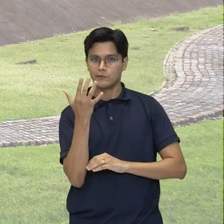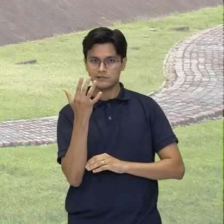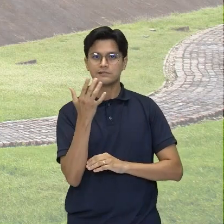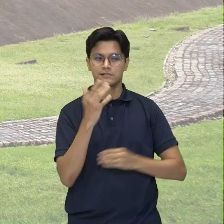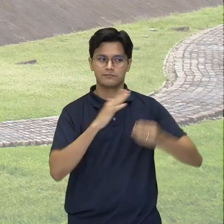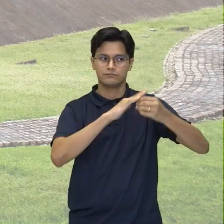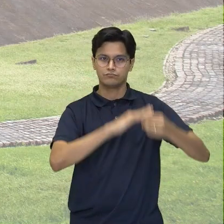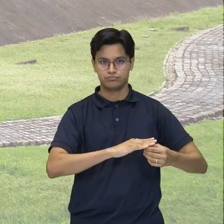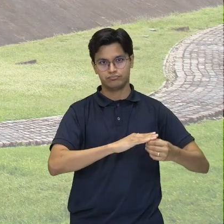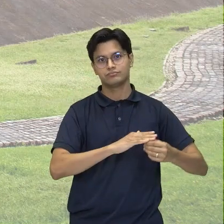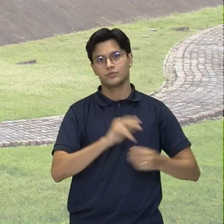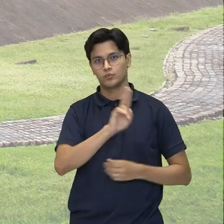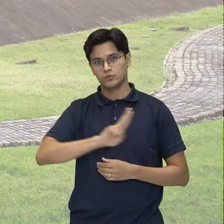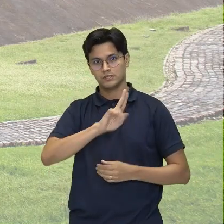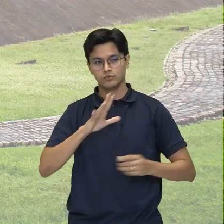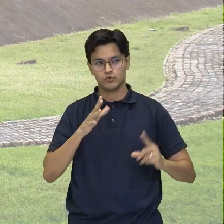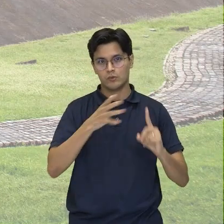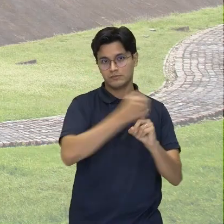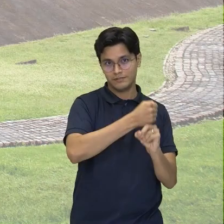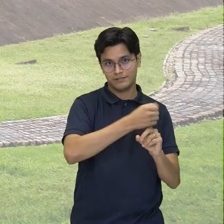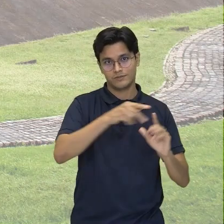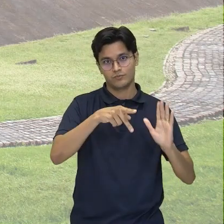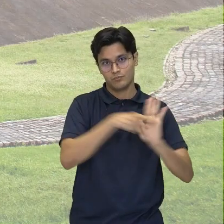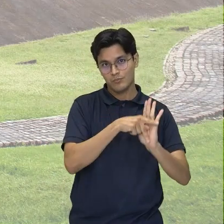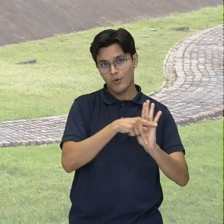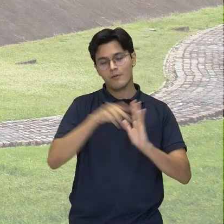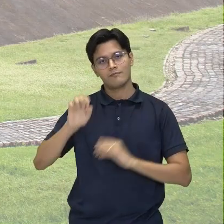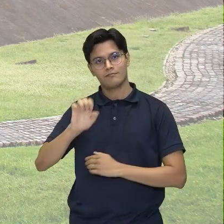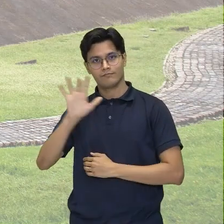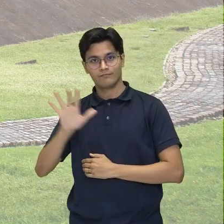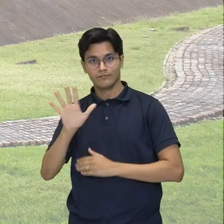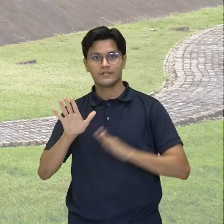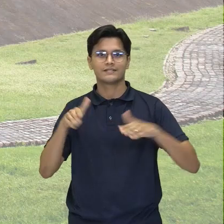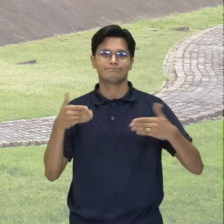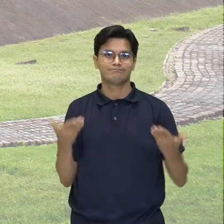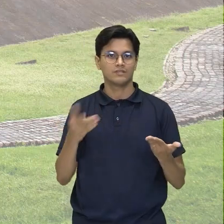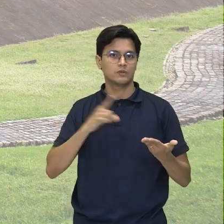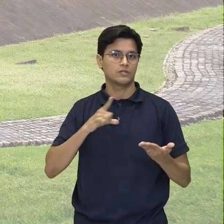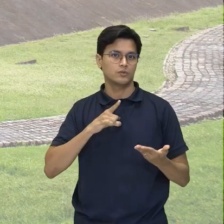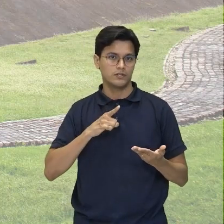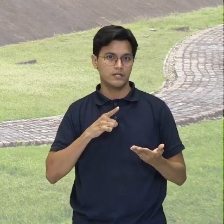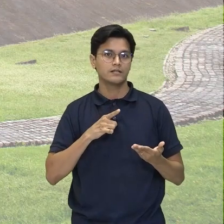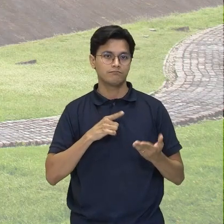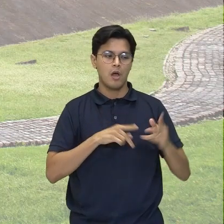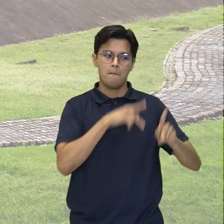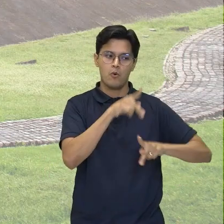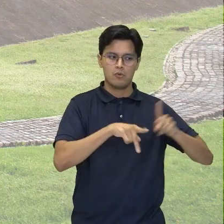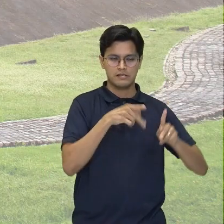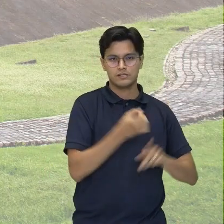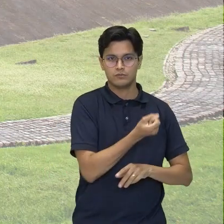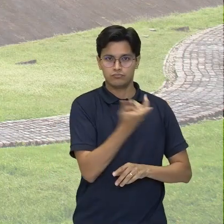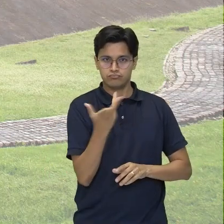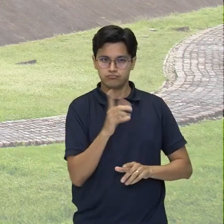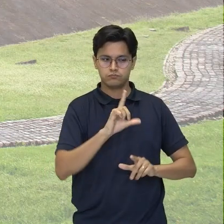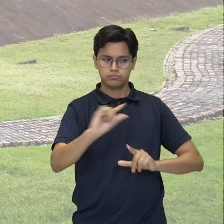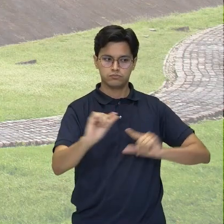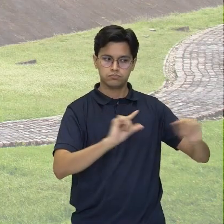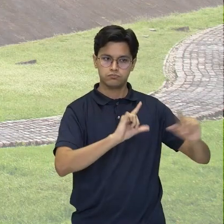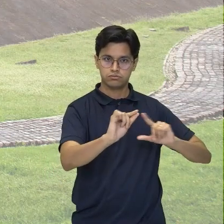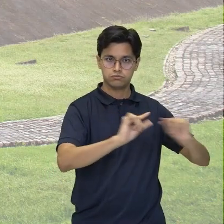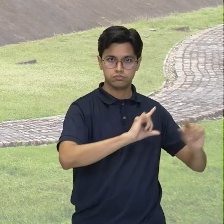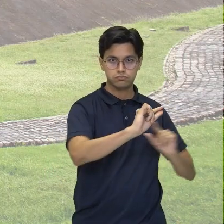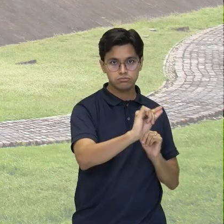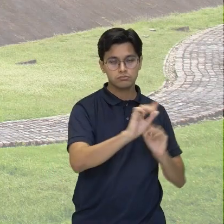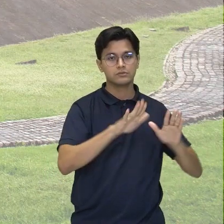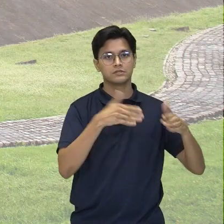dessa dominação. Então, vai haver esse processo de esvaziamento populacional. Muitas comunidades vão ser